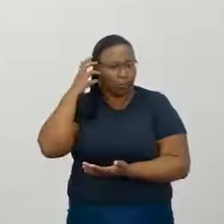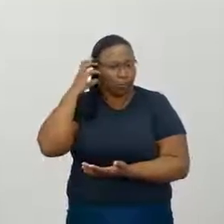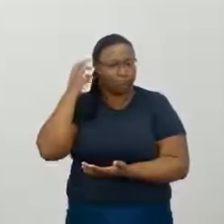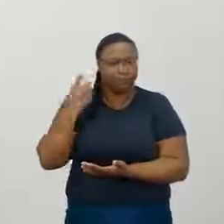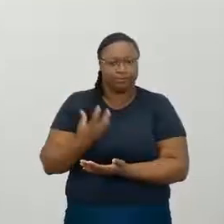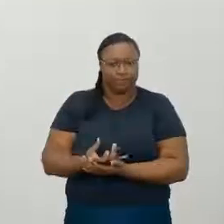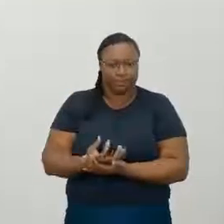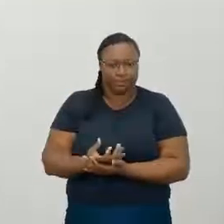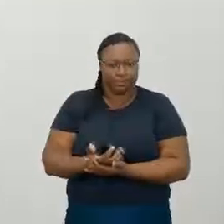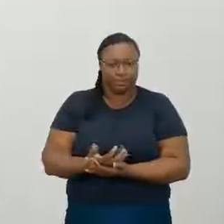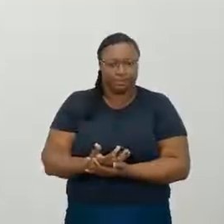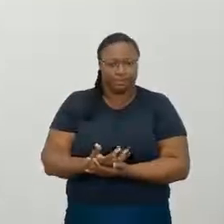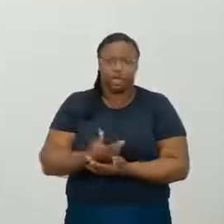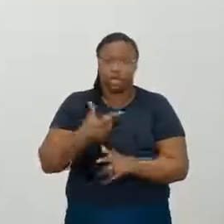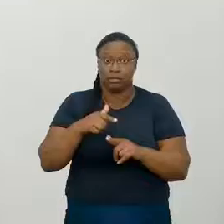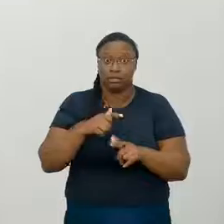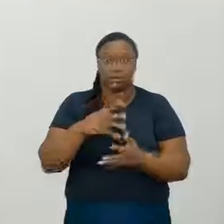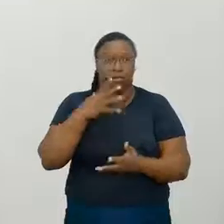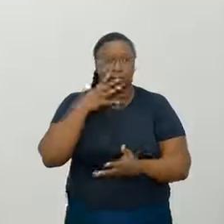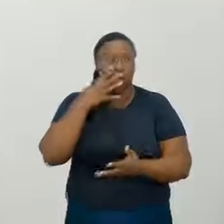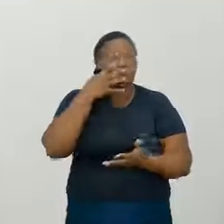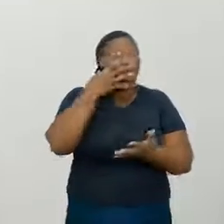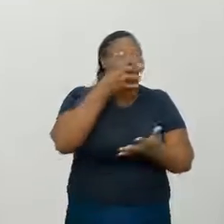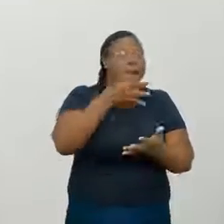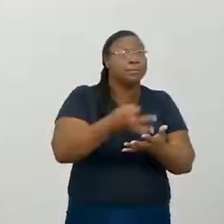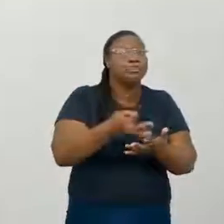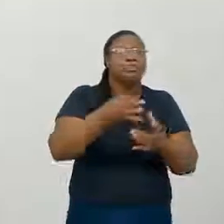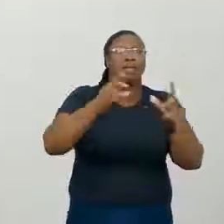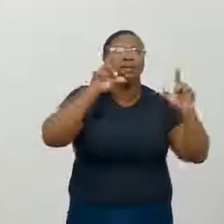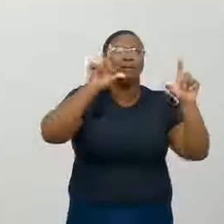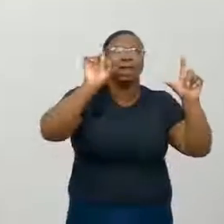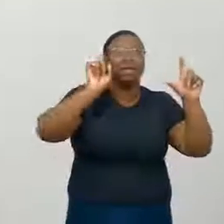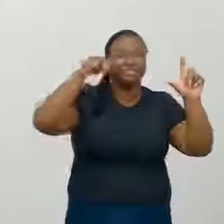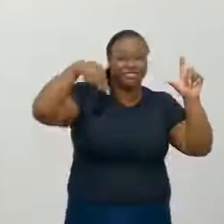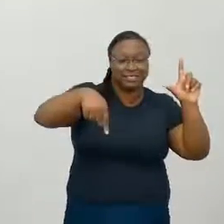assim, então, né, falava e tal, observe a imagem abaixo.